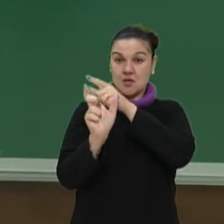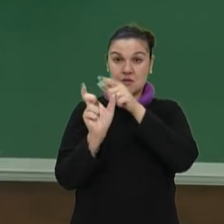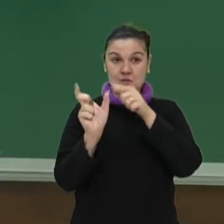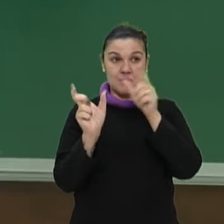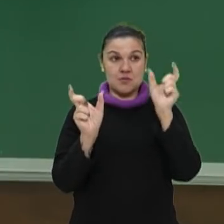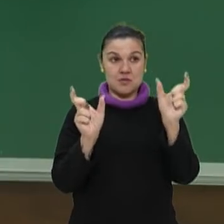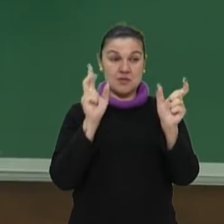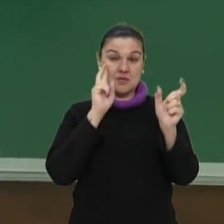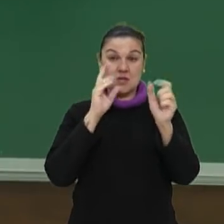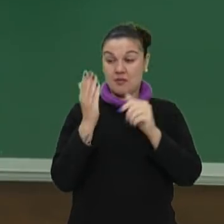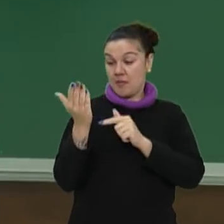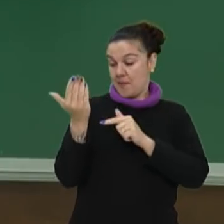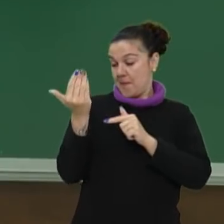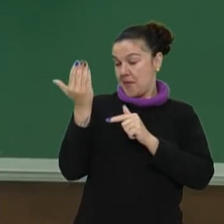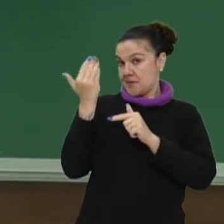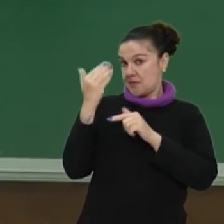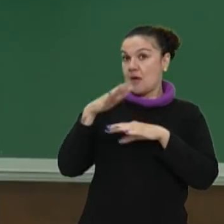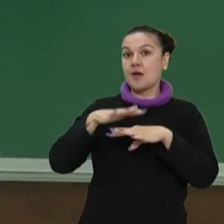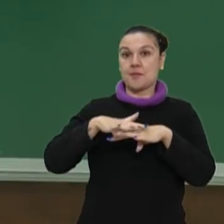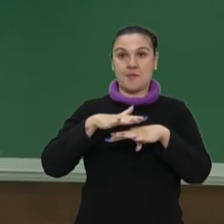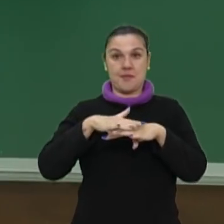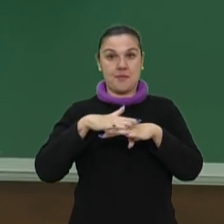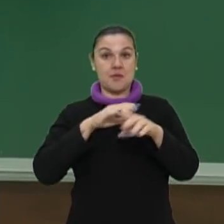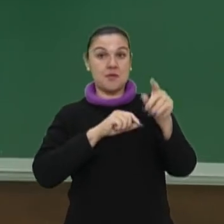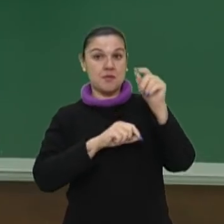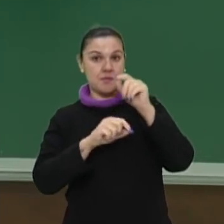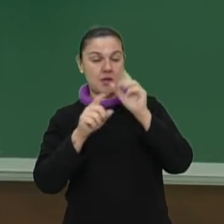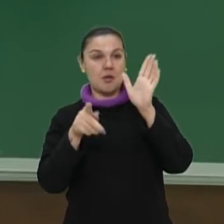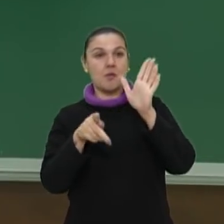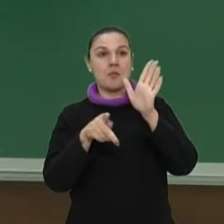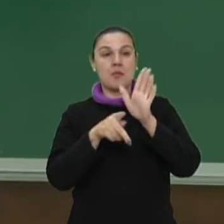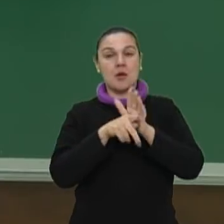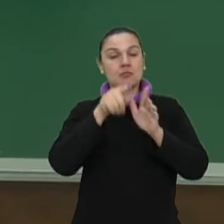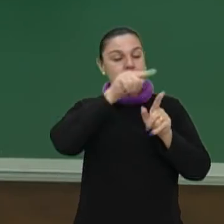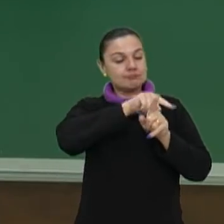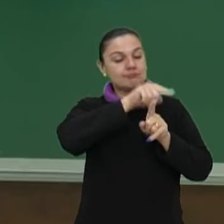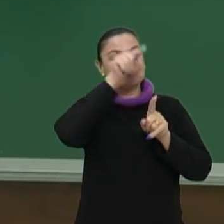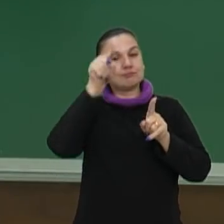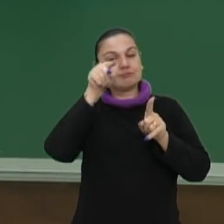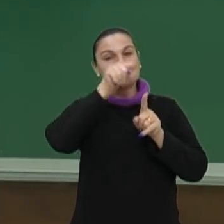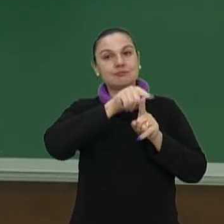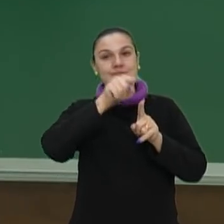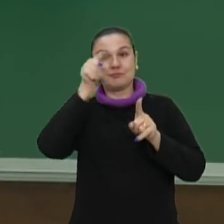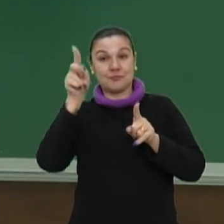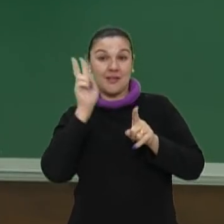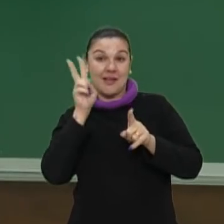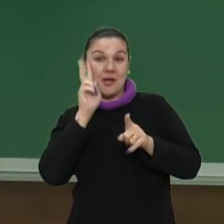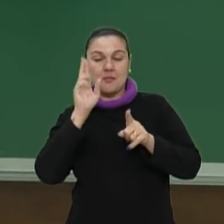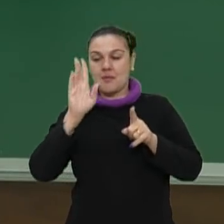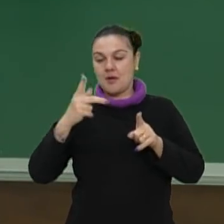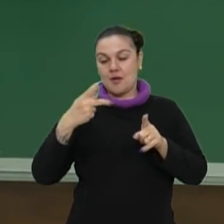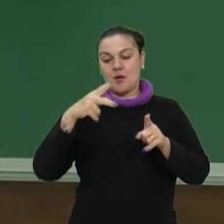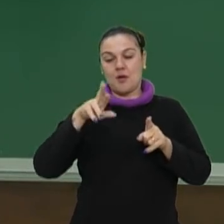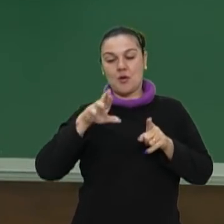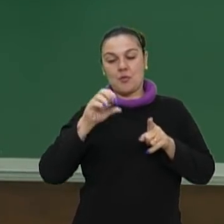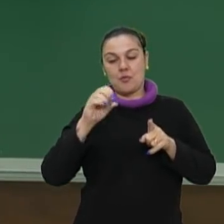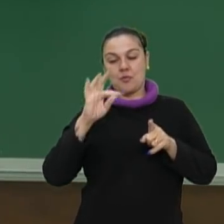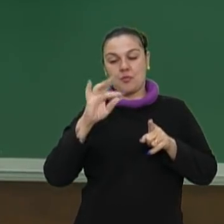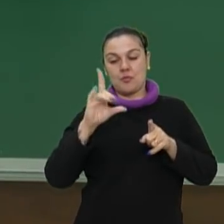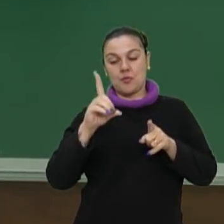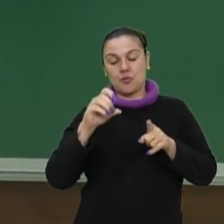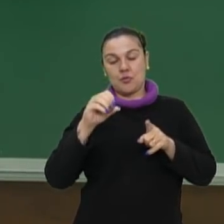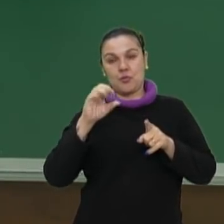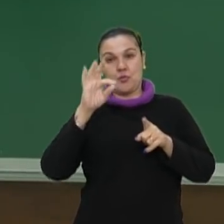relembrar um conteúdo visto nas aulas anteriores, que é o conteúdo de produtos notáveis, tá? Quando aqui eu tenho, né,